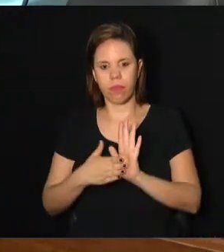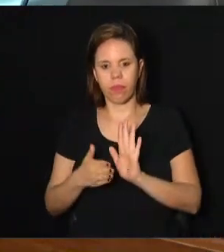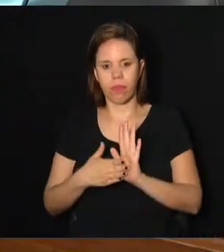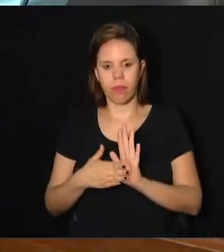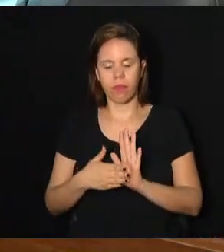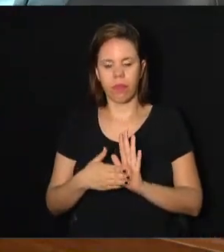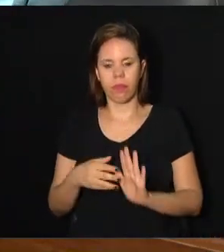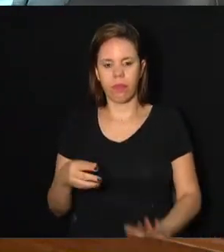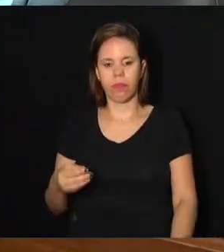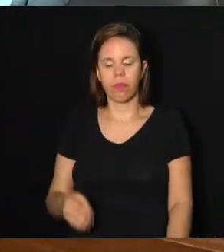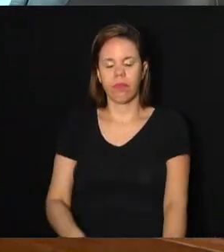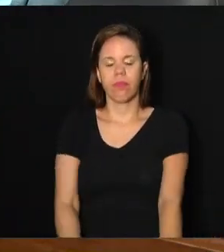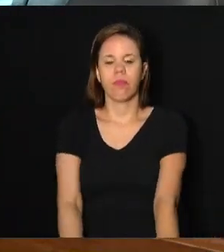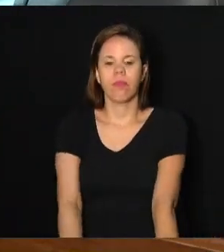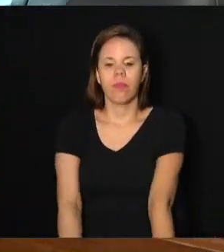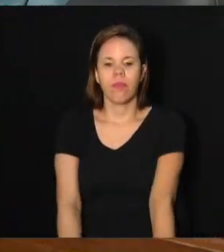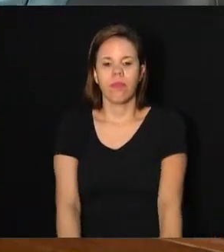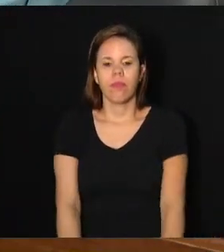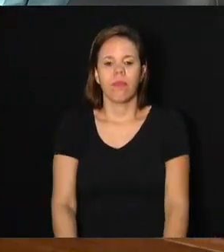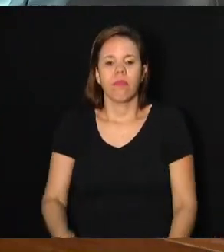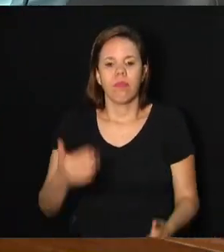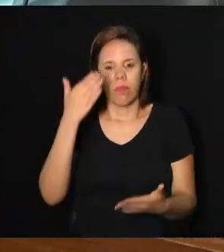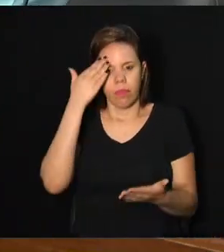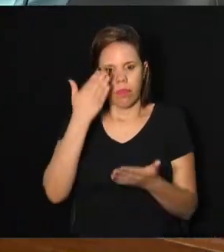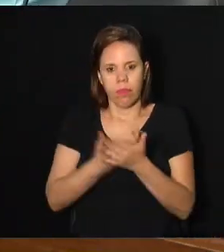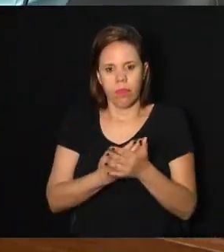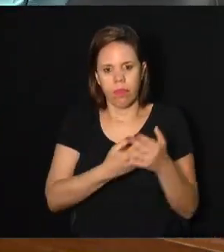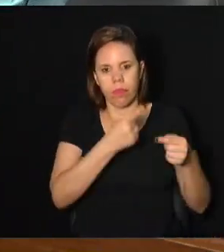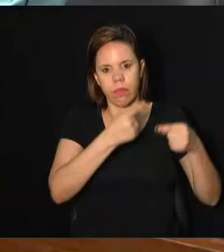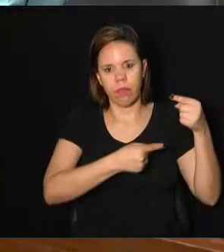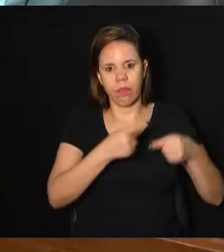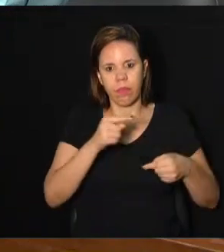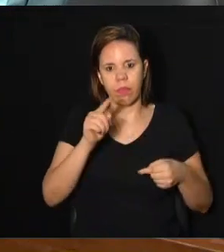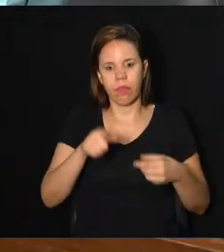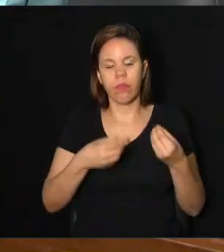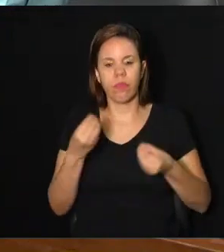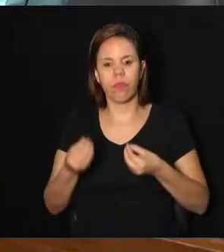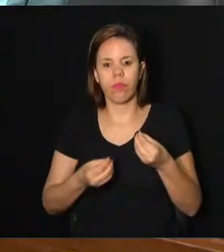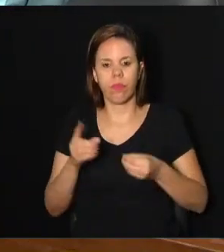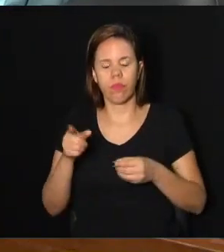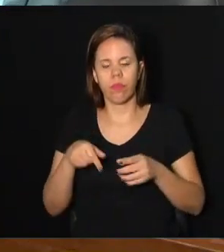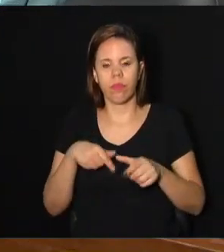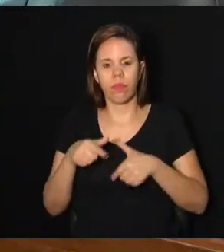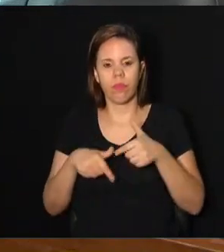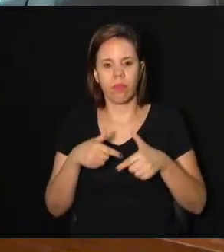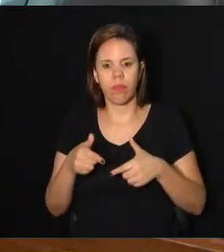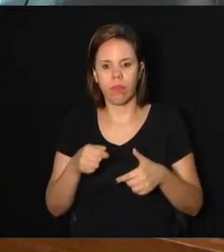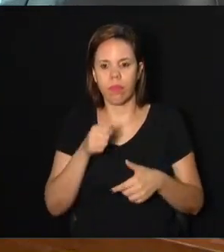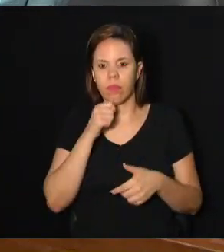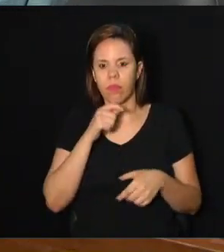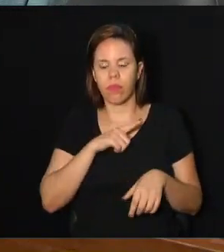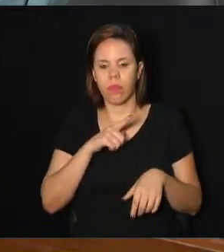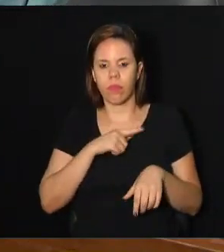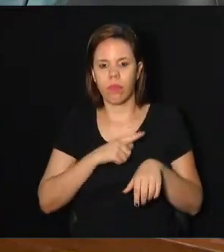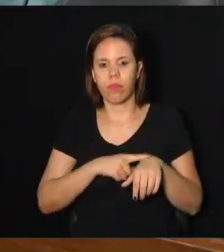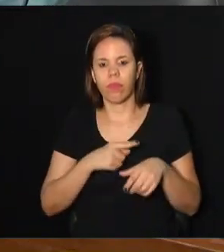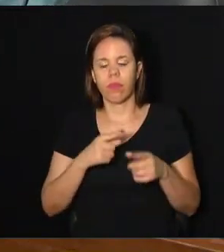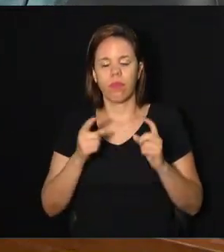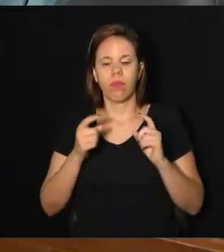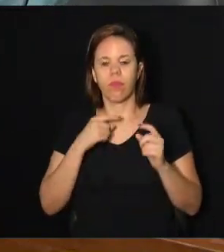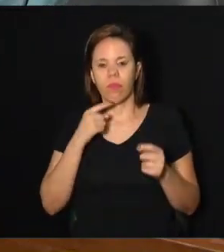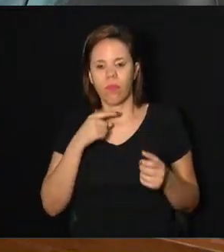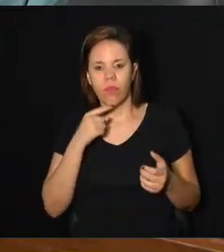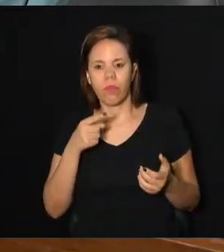Na verdade, acredito que a gente vai ter que discutir isso, né? Como é que vai ser essa dinâmica. Ainda tenho um pouco de dúvidas sobre